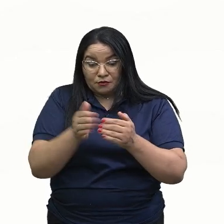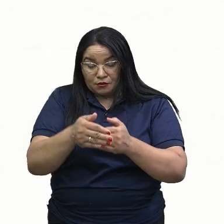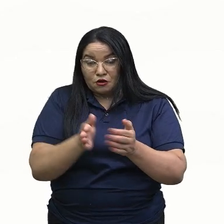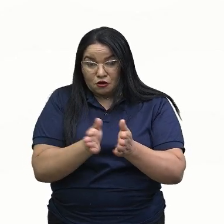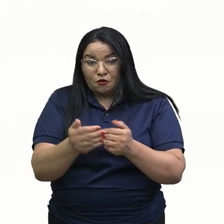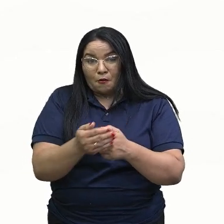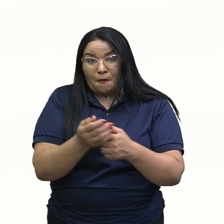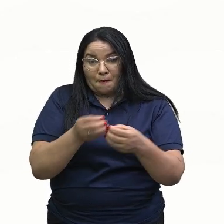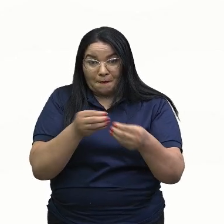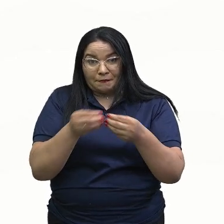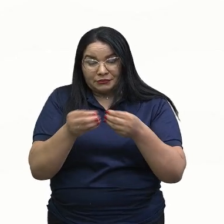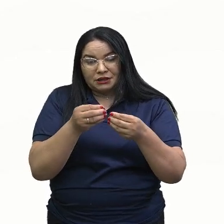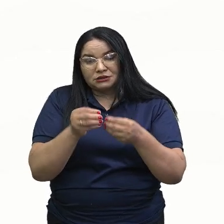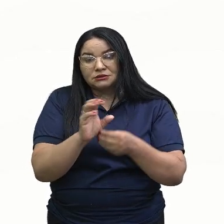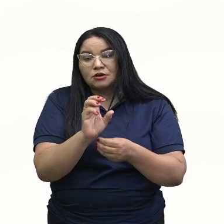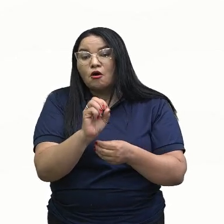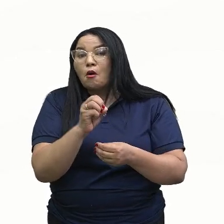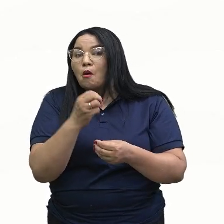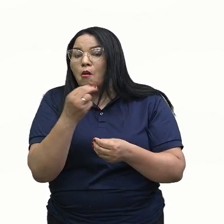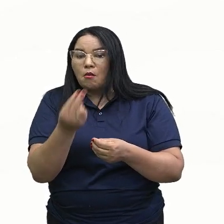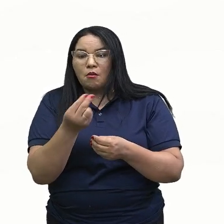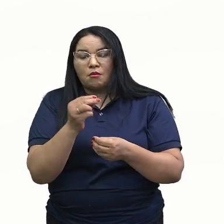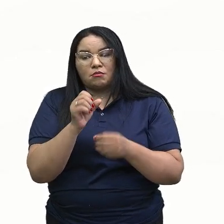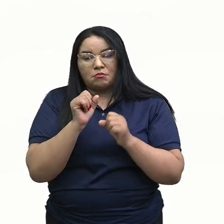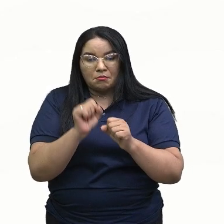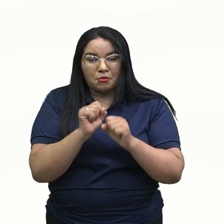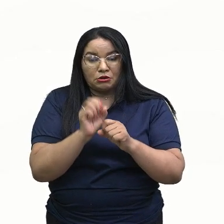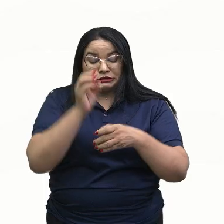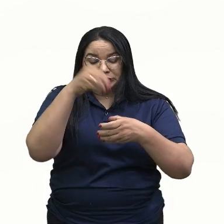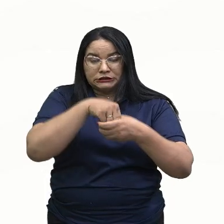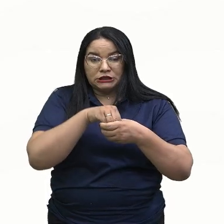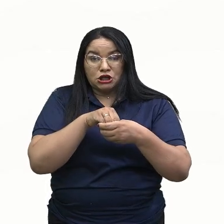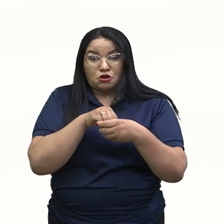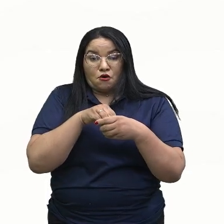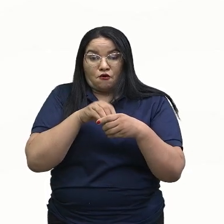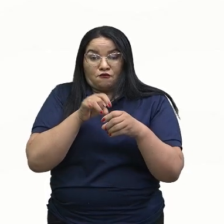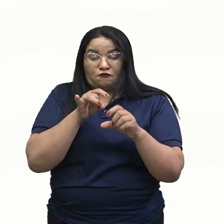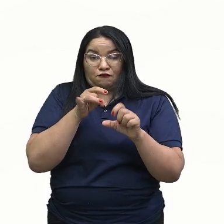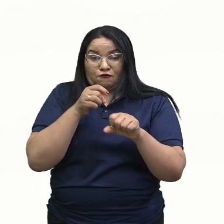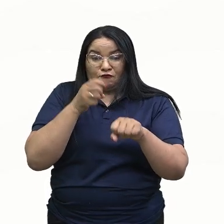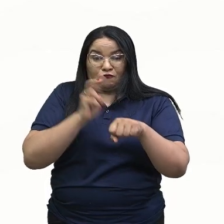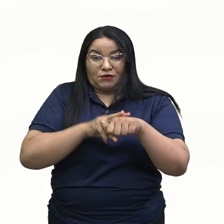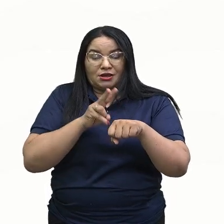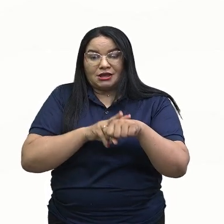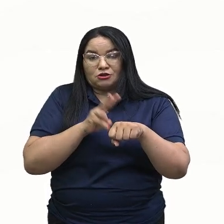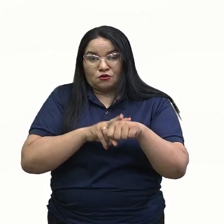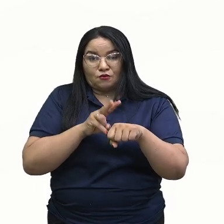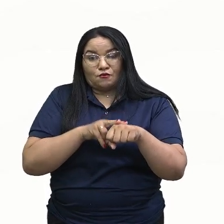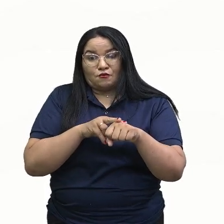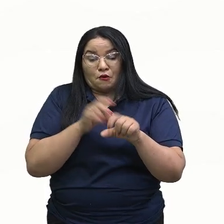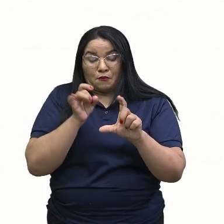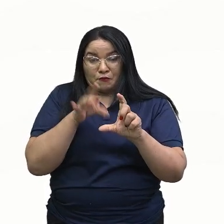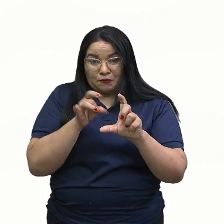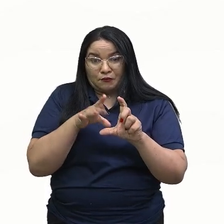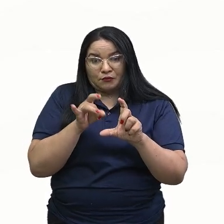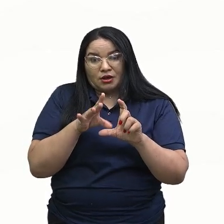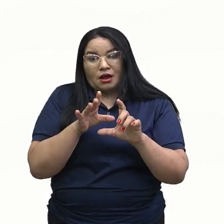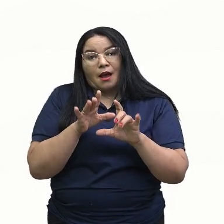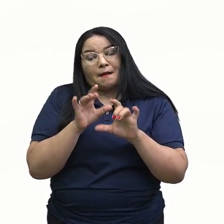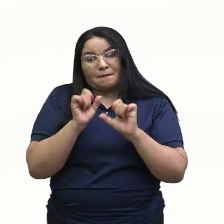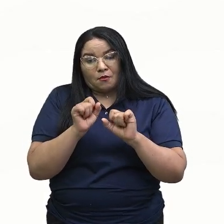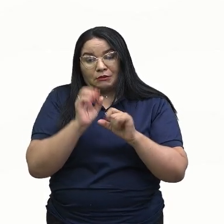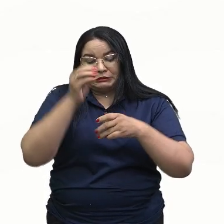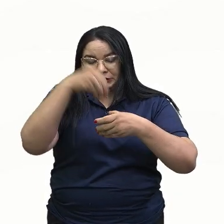plástico, tá? Ou ele vai estar geralmente em vidro. Então ele vai aí dentro ou ele vai